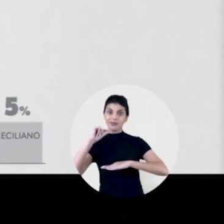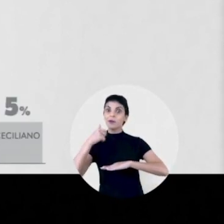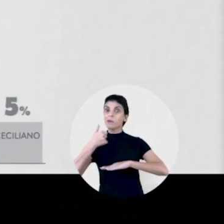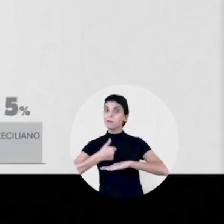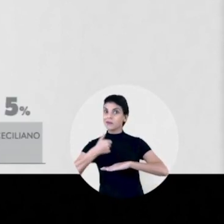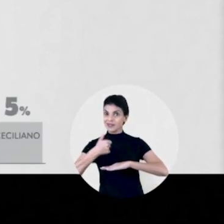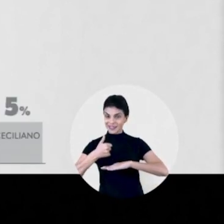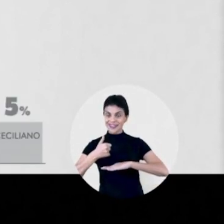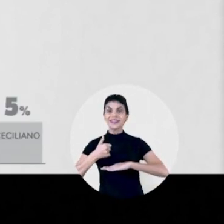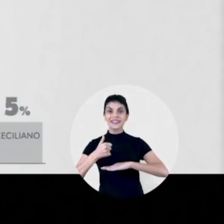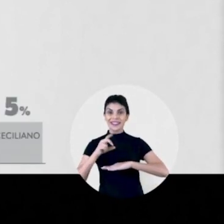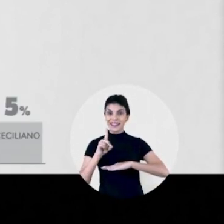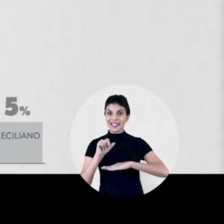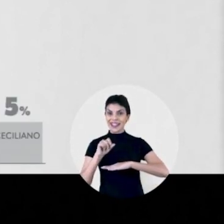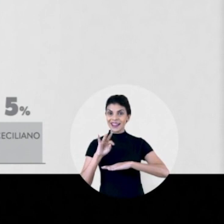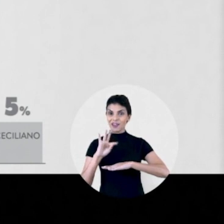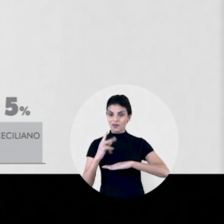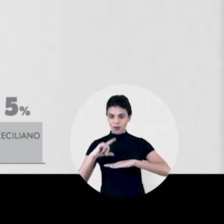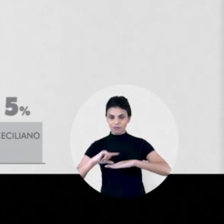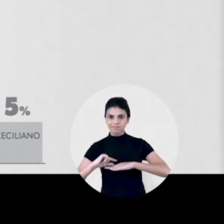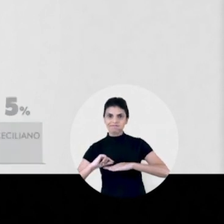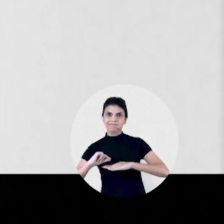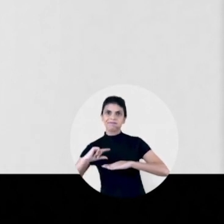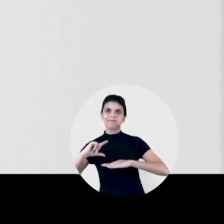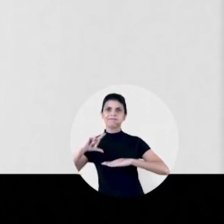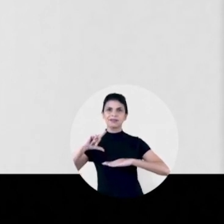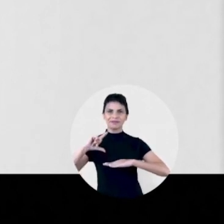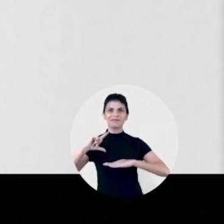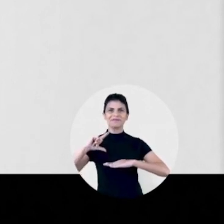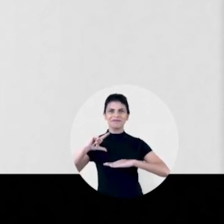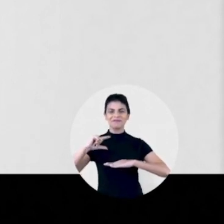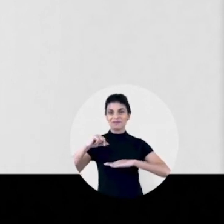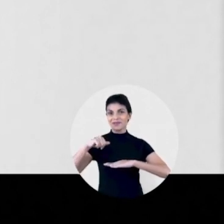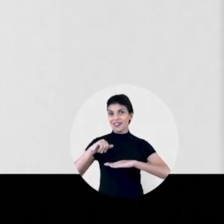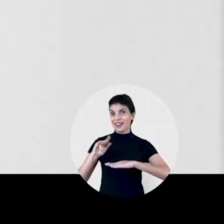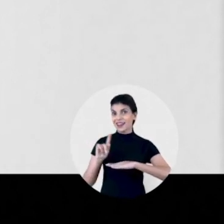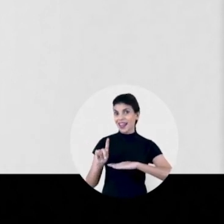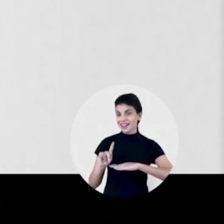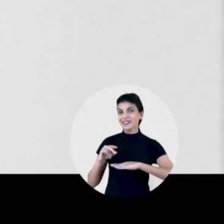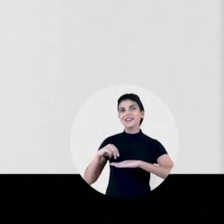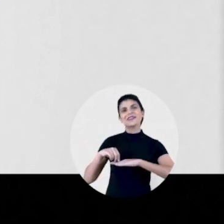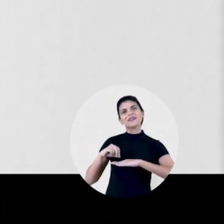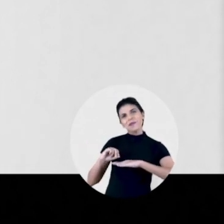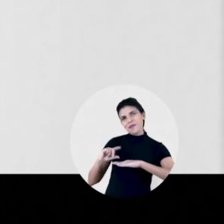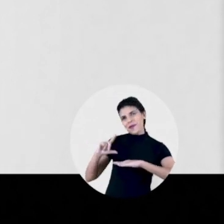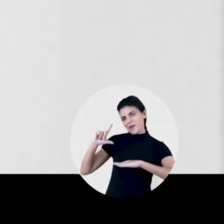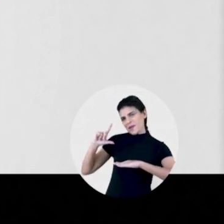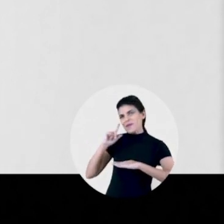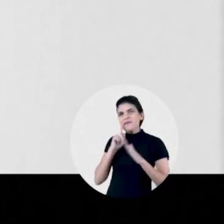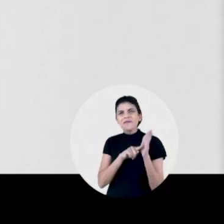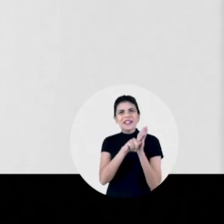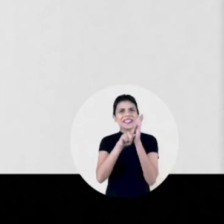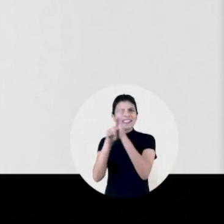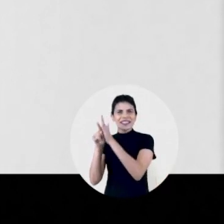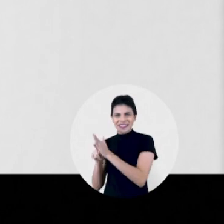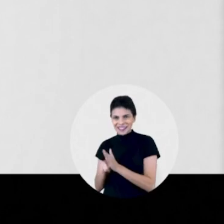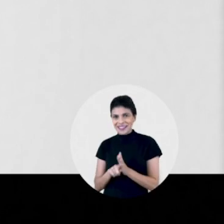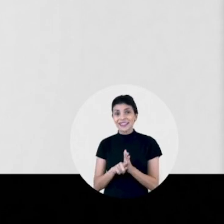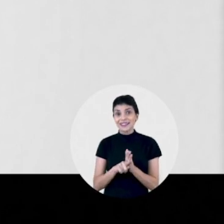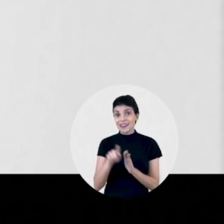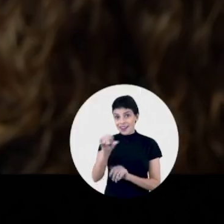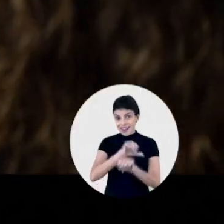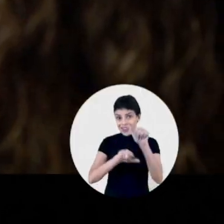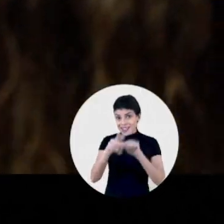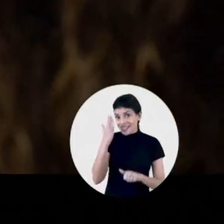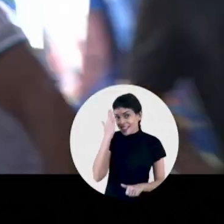primeiro lugar na pesquisa Datafolha. Em primeiro lugar na pesquisa Quest. E